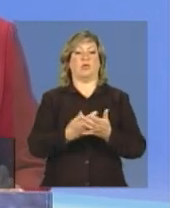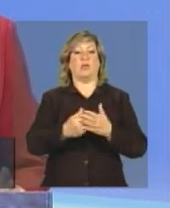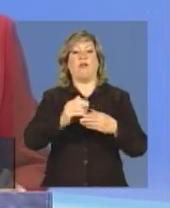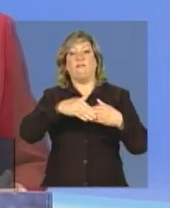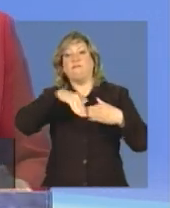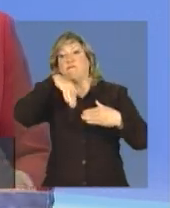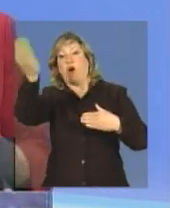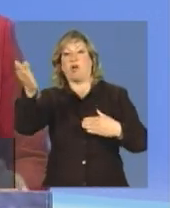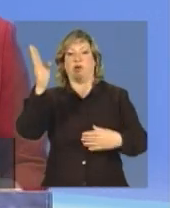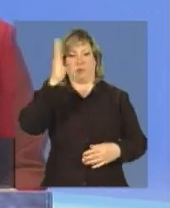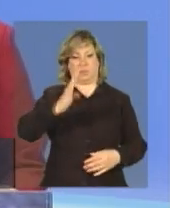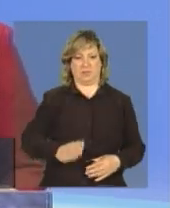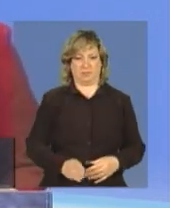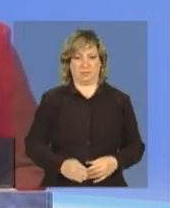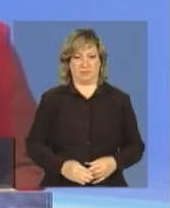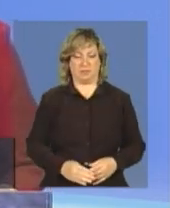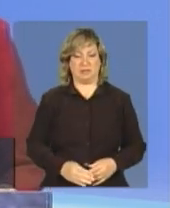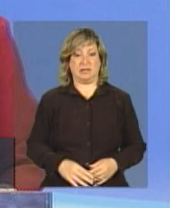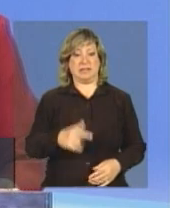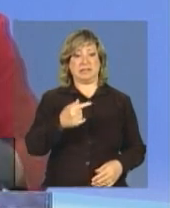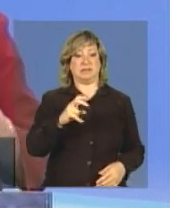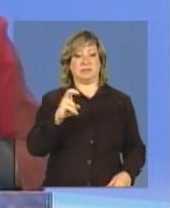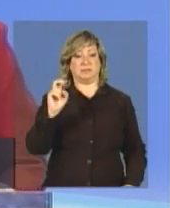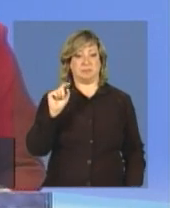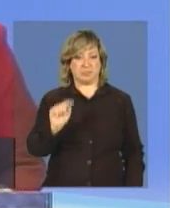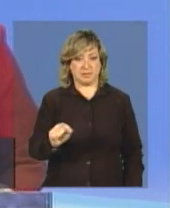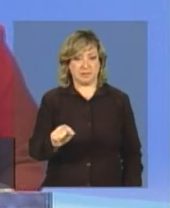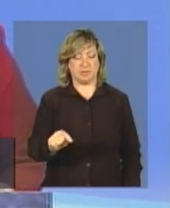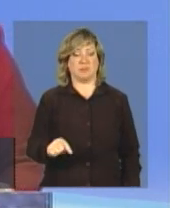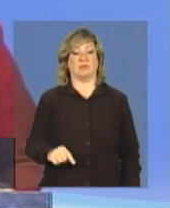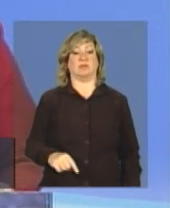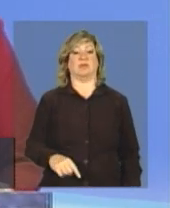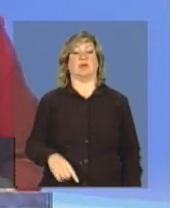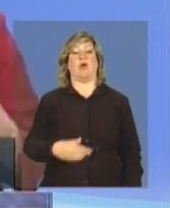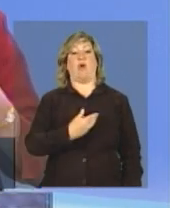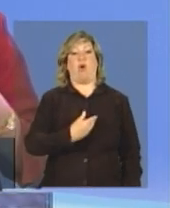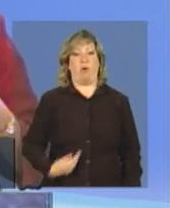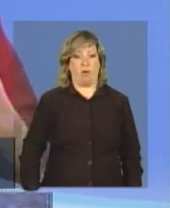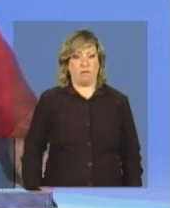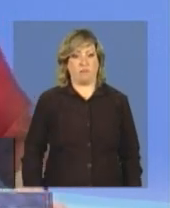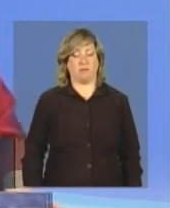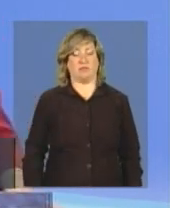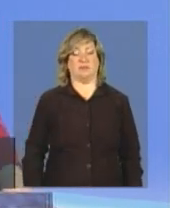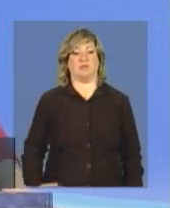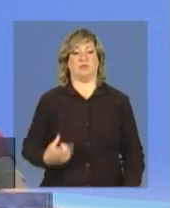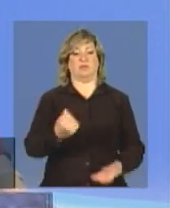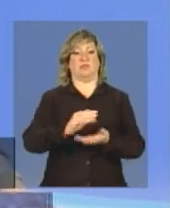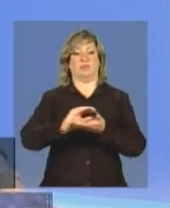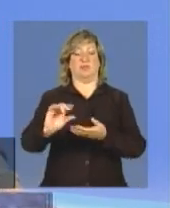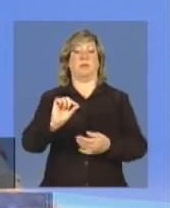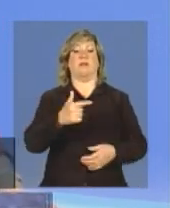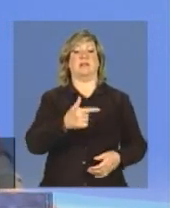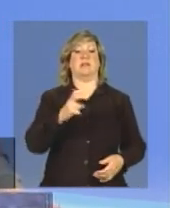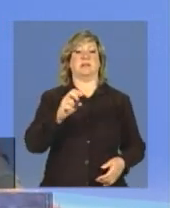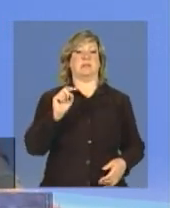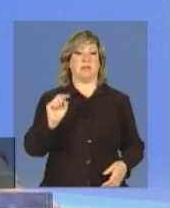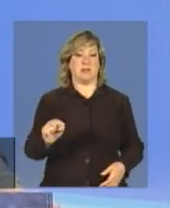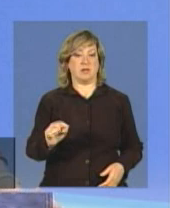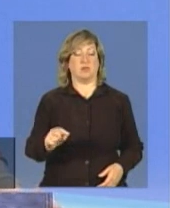exterior. 75 mil financiados pelo governo e 25